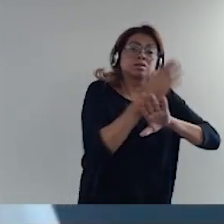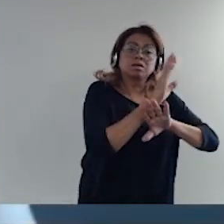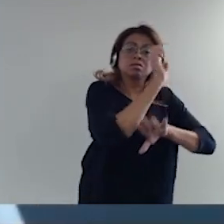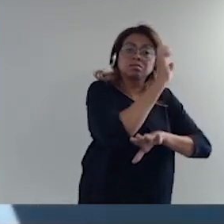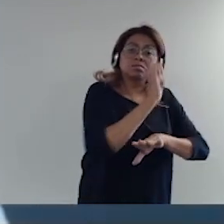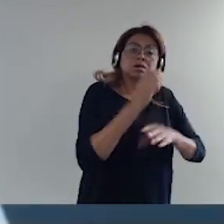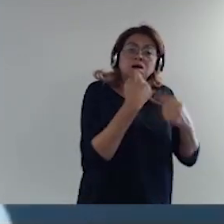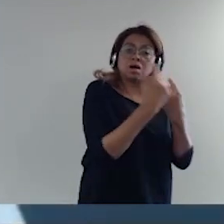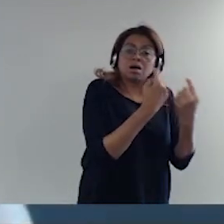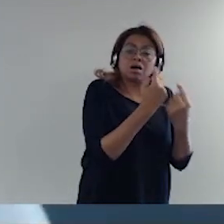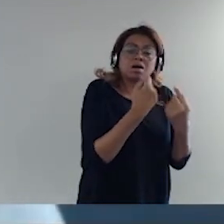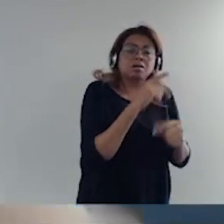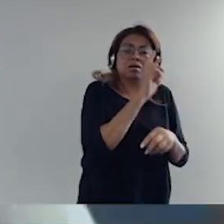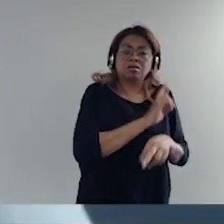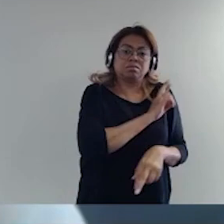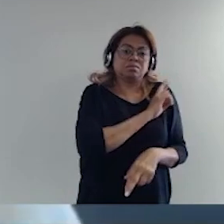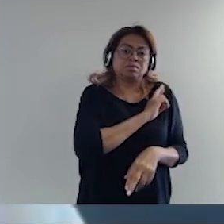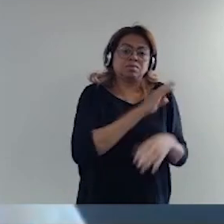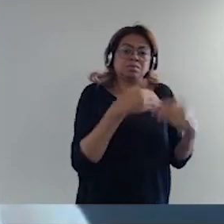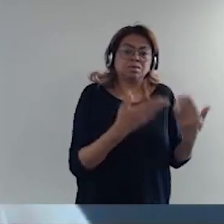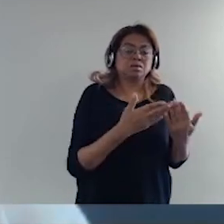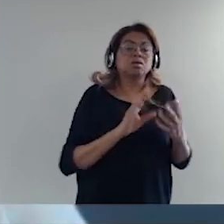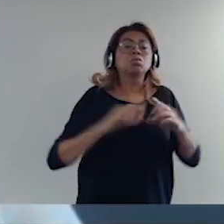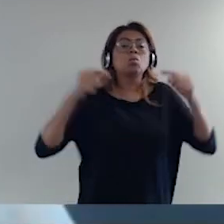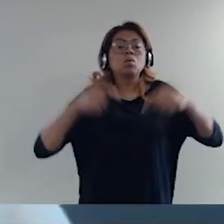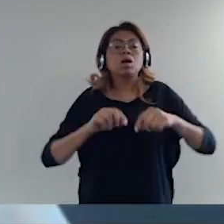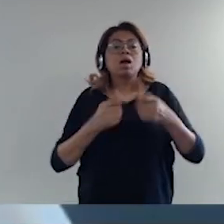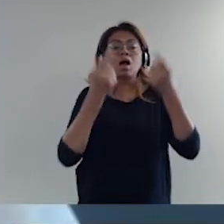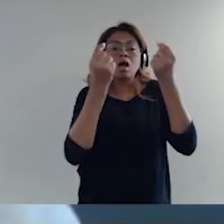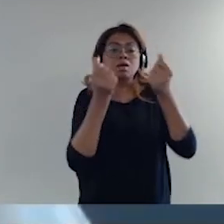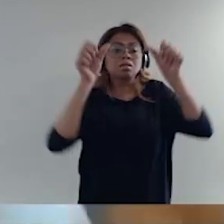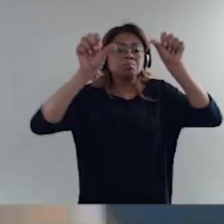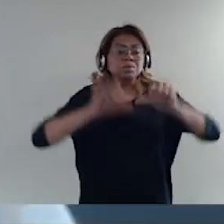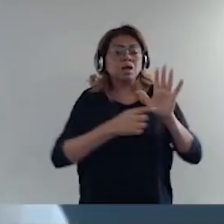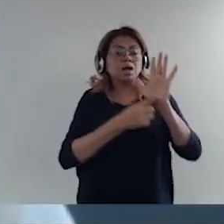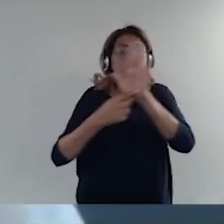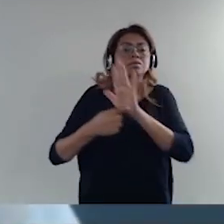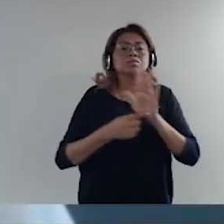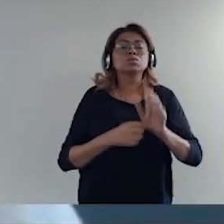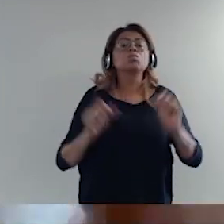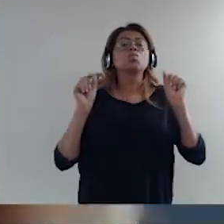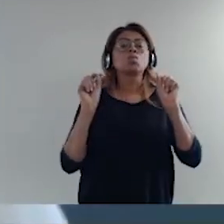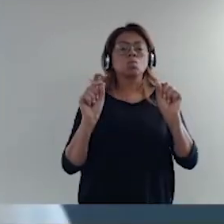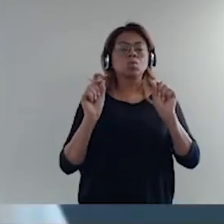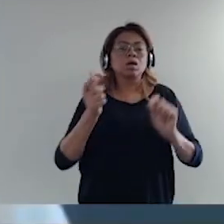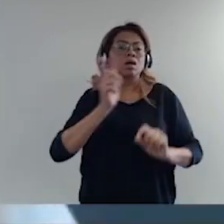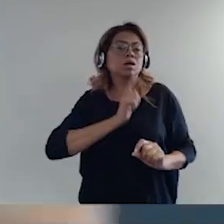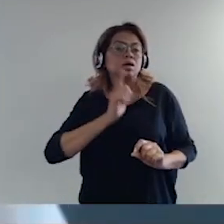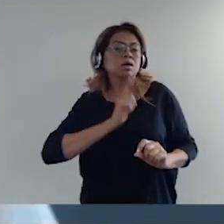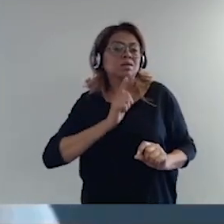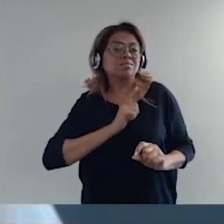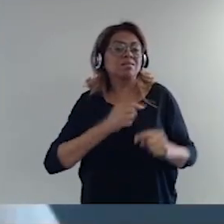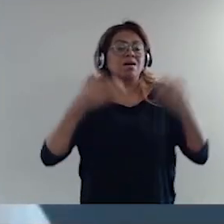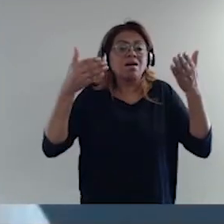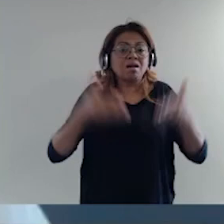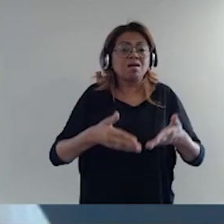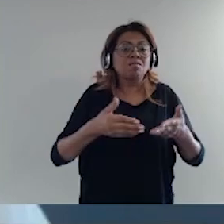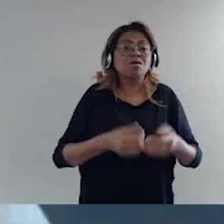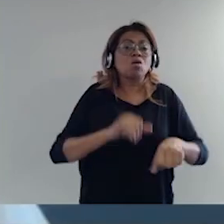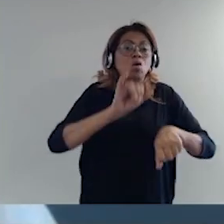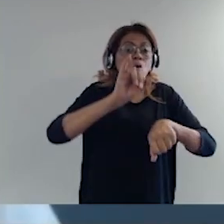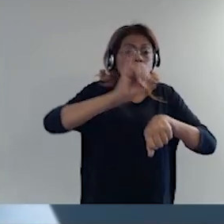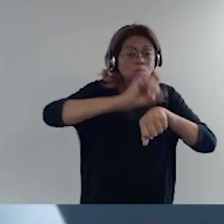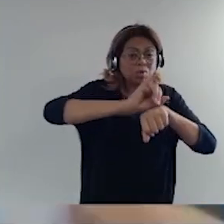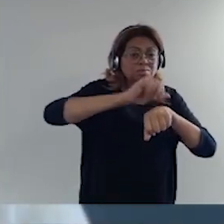dos estados e municípios. O que essa crise evidenciou é que houve uma profunda descentralização